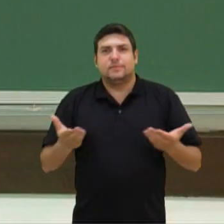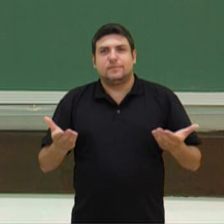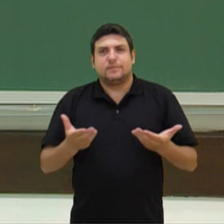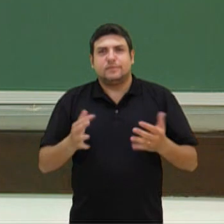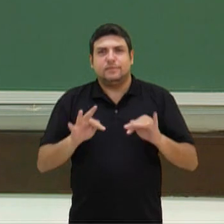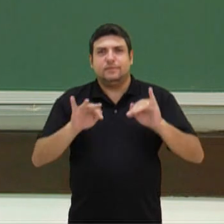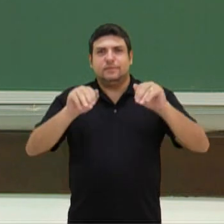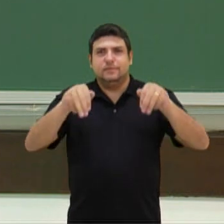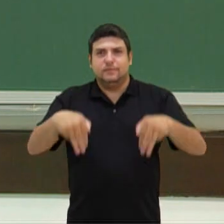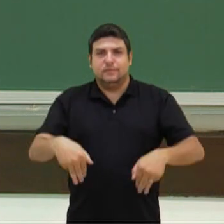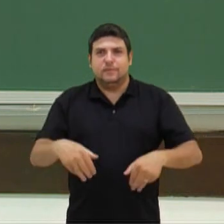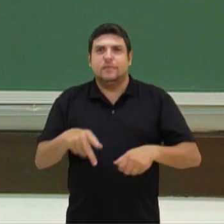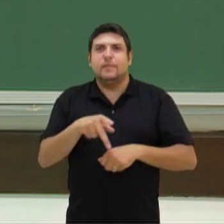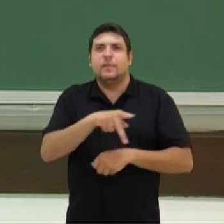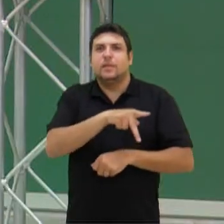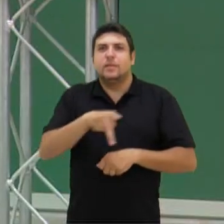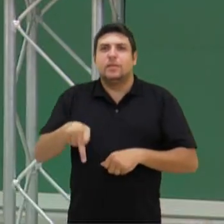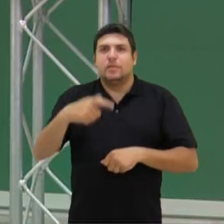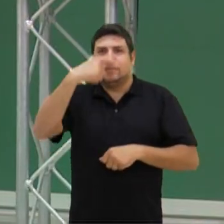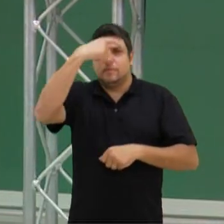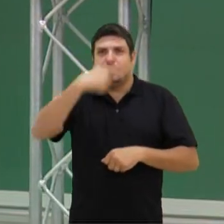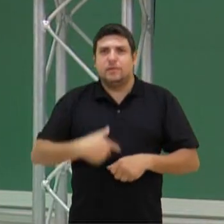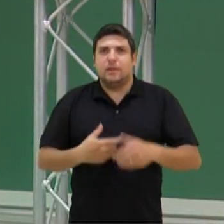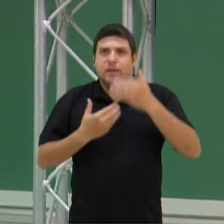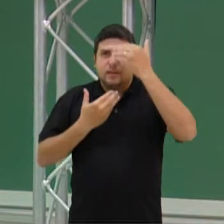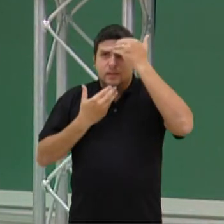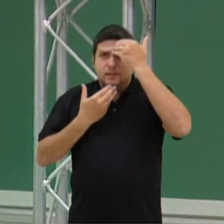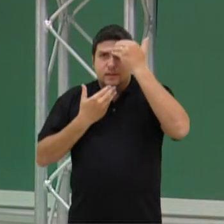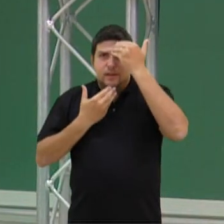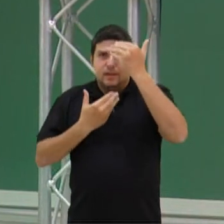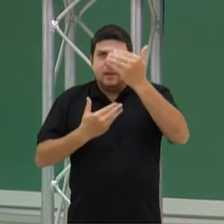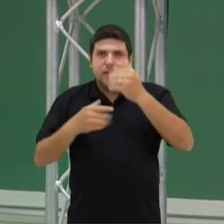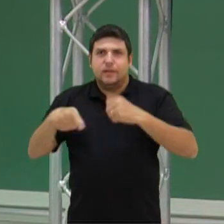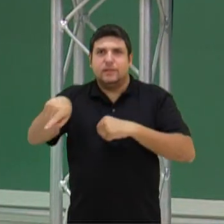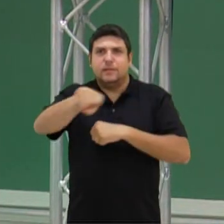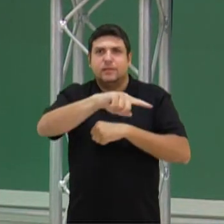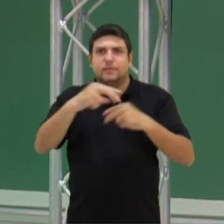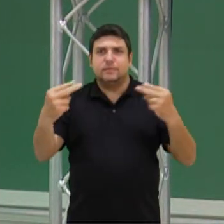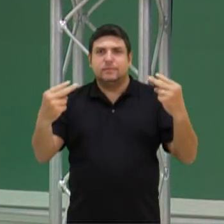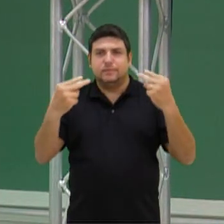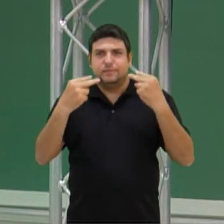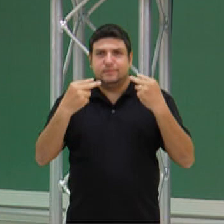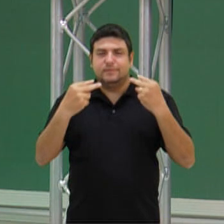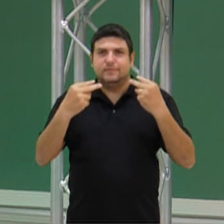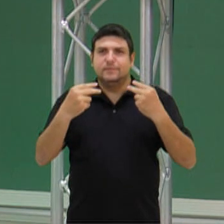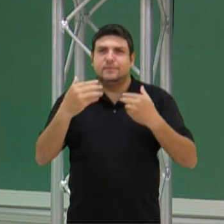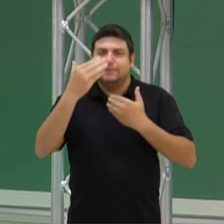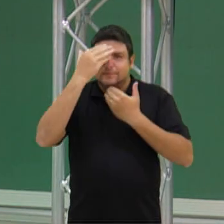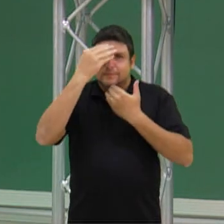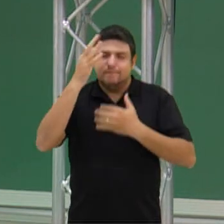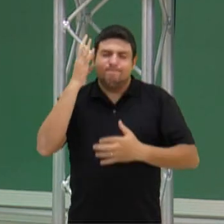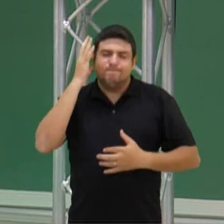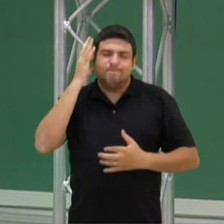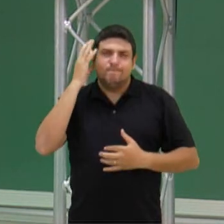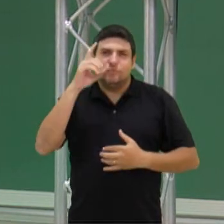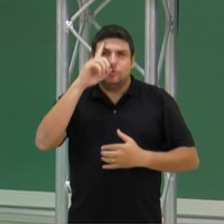O professor agradece a presença aí de todos os alunos e tenha um ótimo dia.